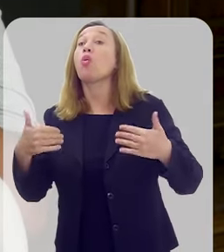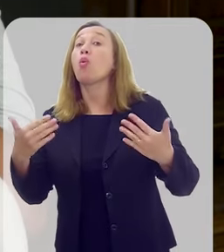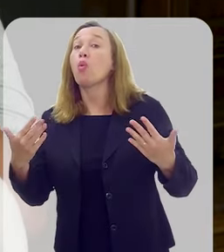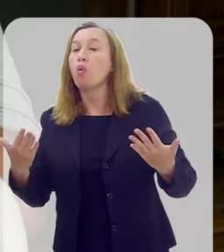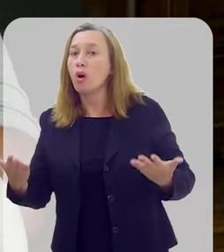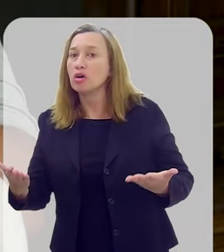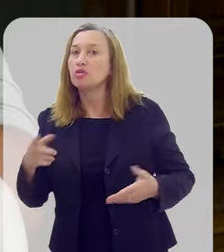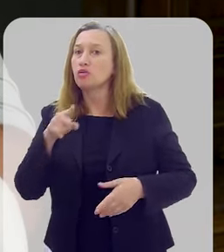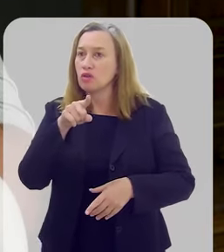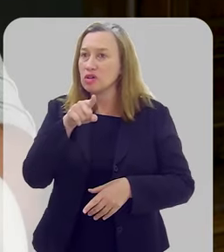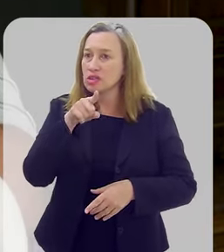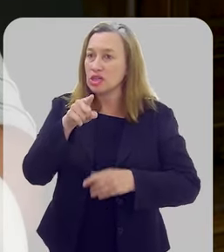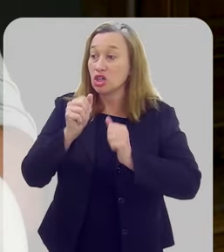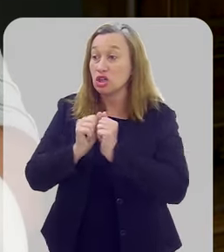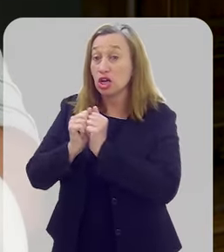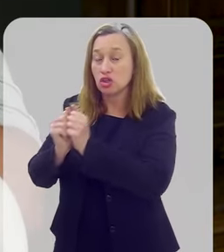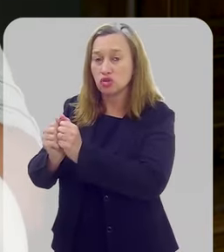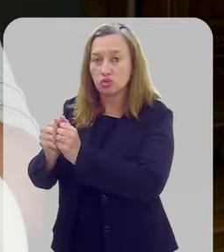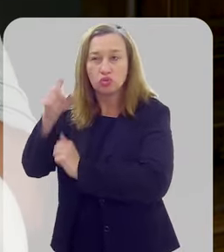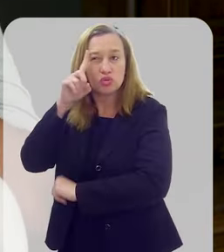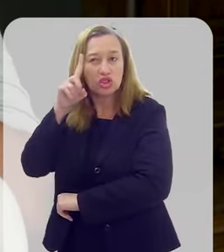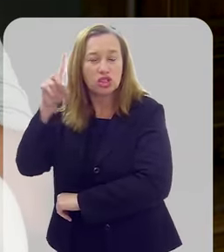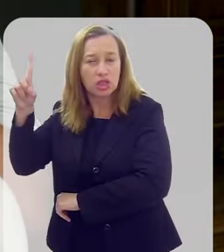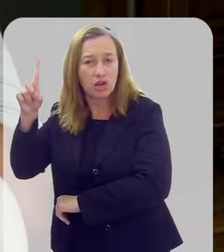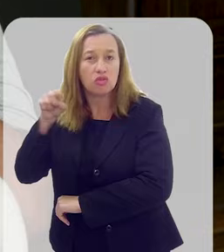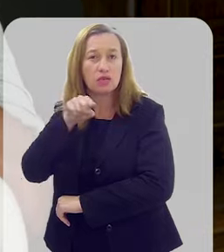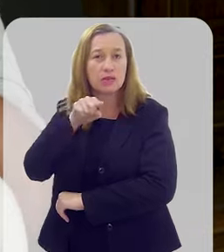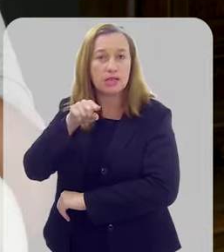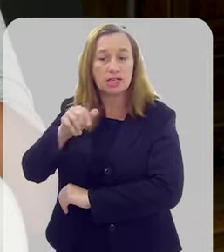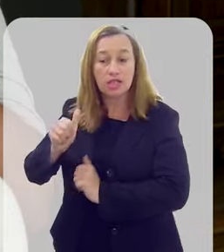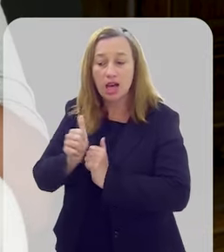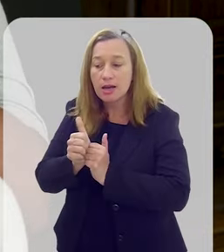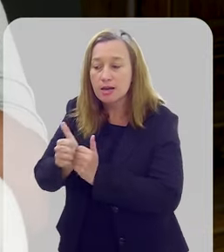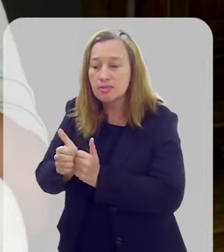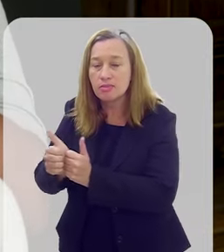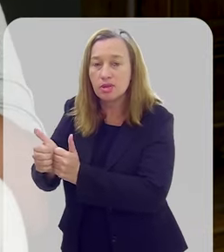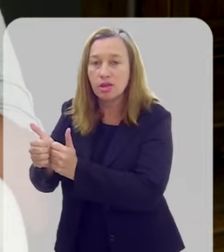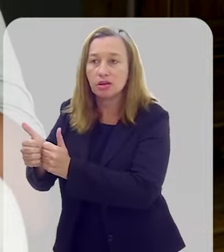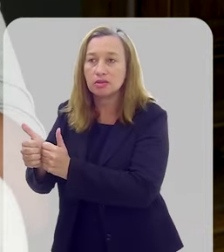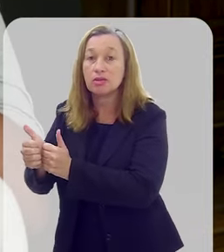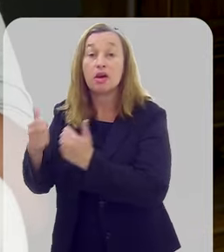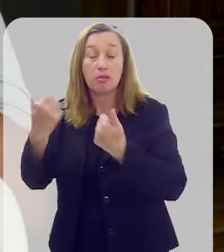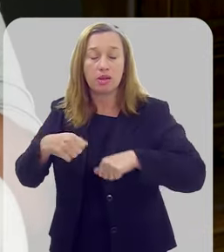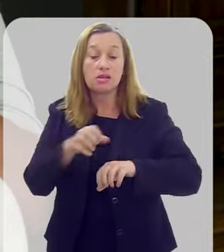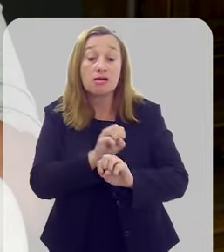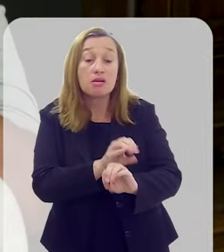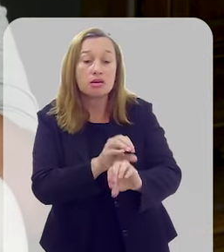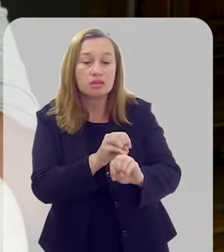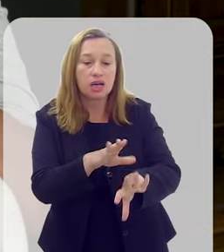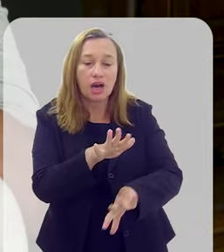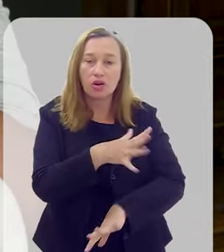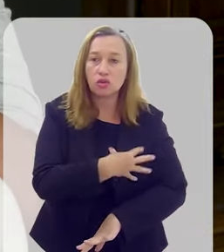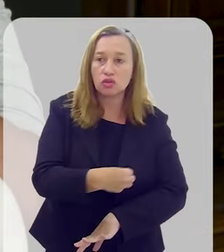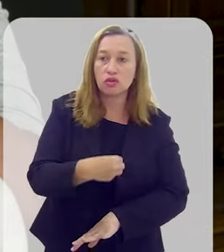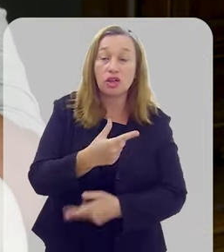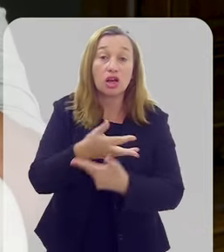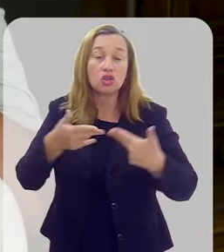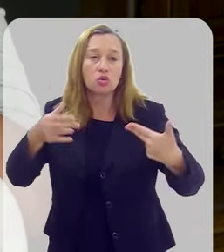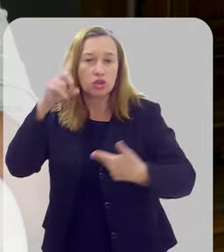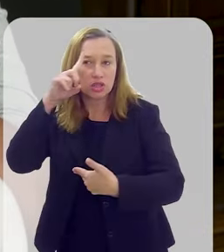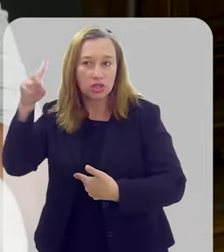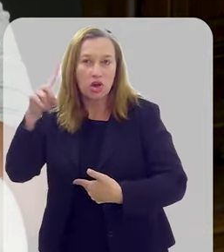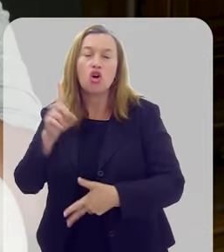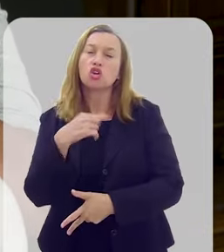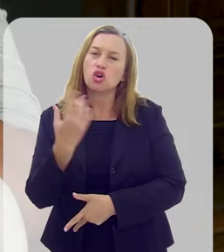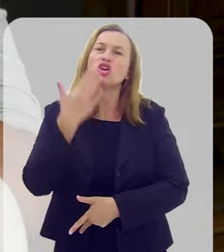enquanto você vai pelo caminho né Enquanto Você caminha você ensina o seu filho as